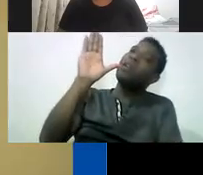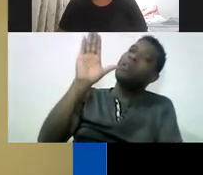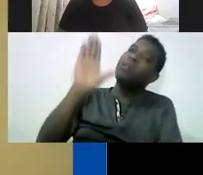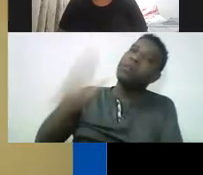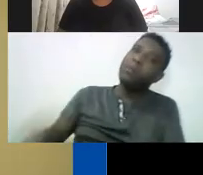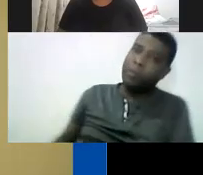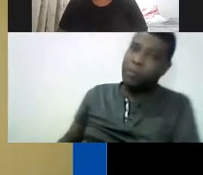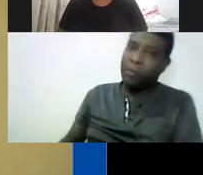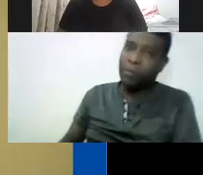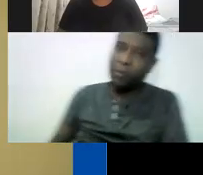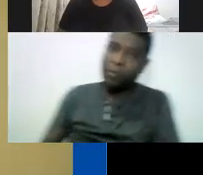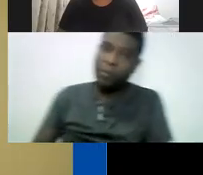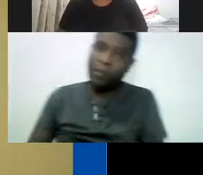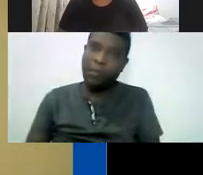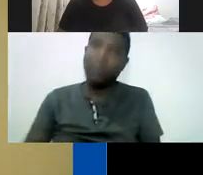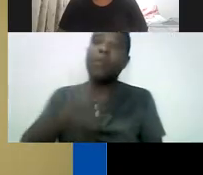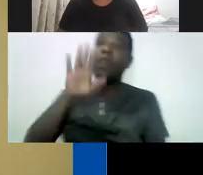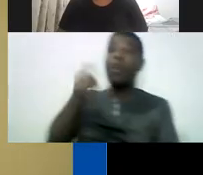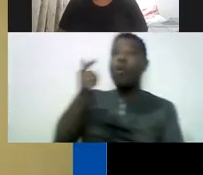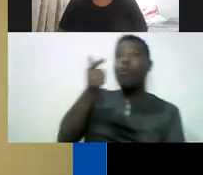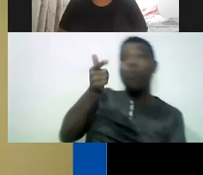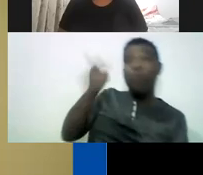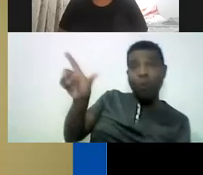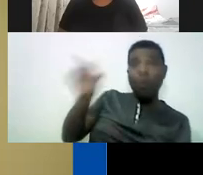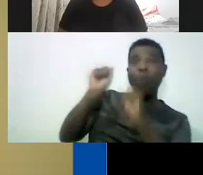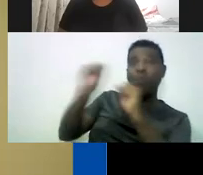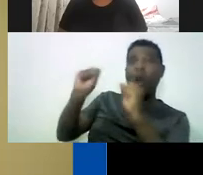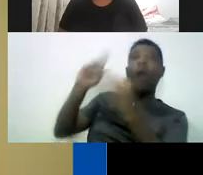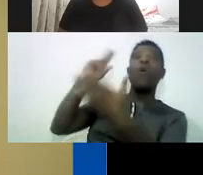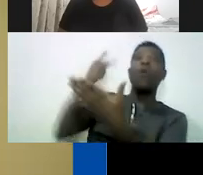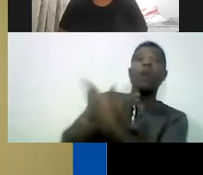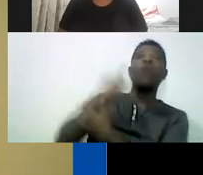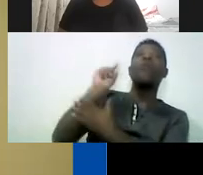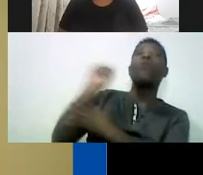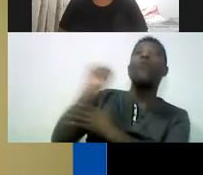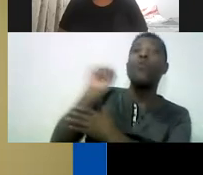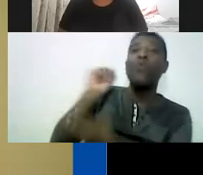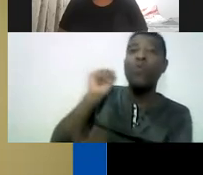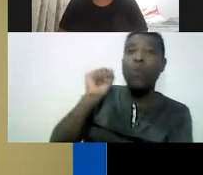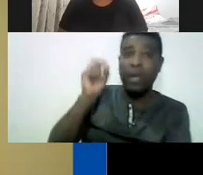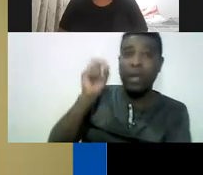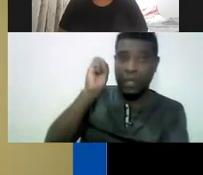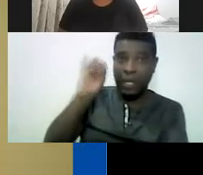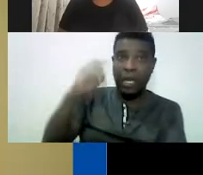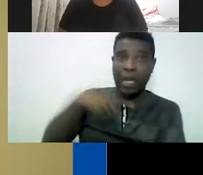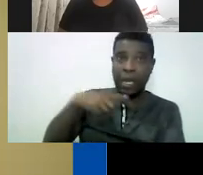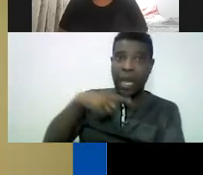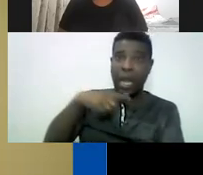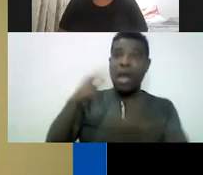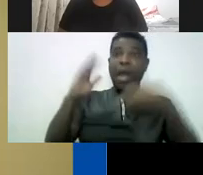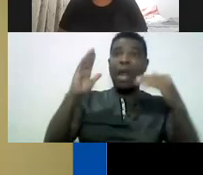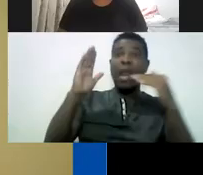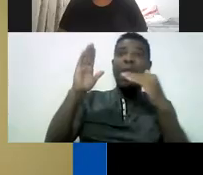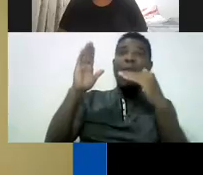Uma coisa que pode acontecer é que você, tendo uma limitação da extensão, observe que esse cara